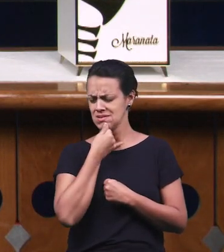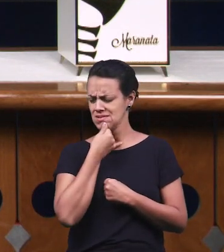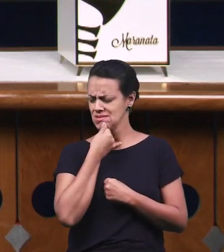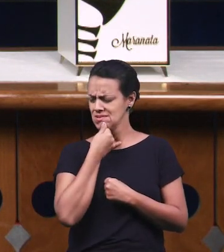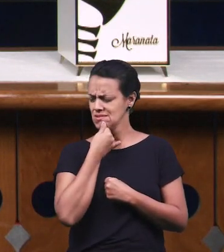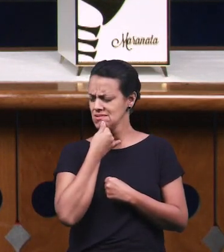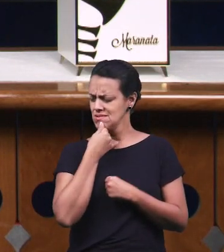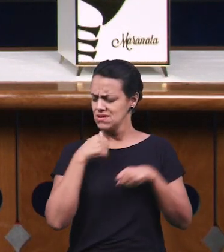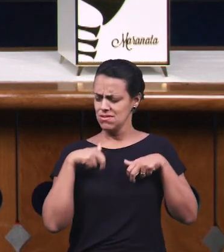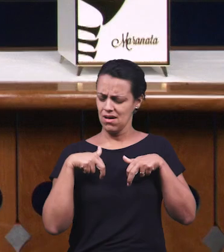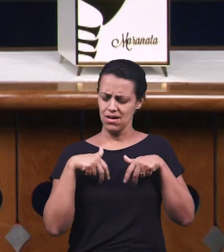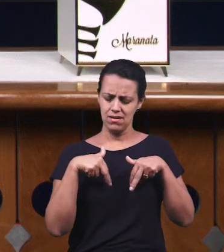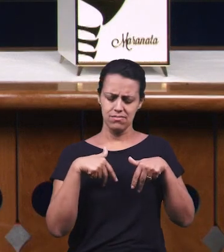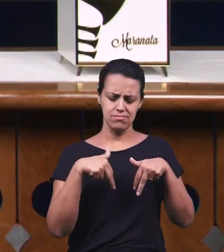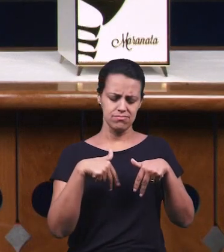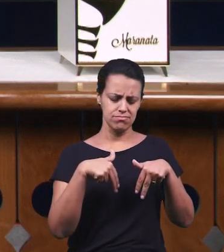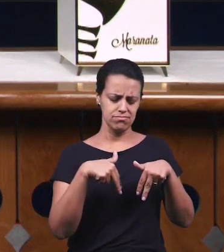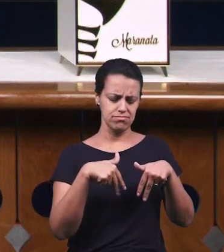para